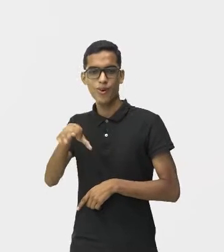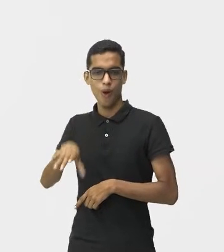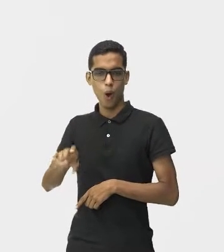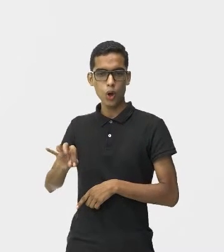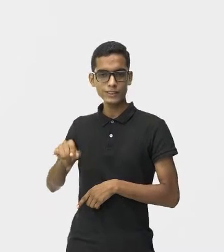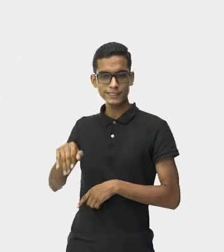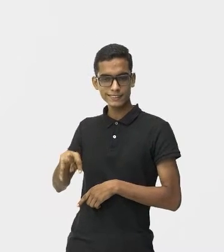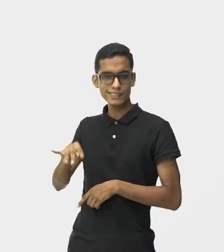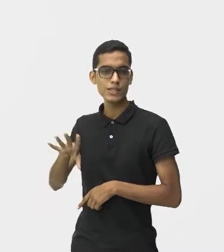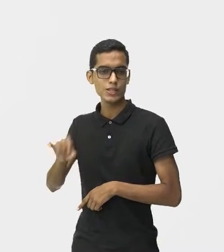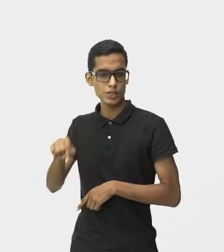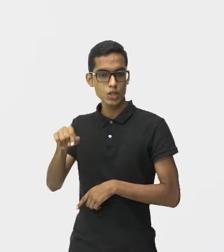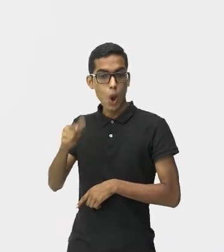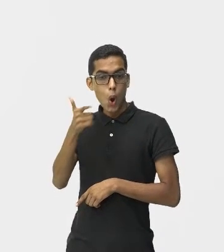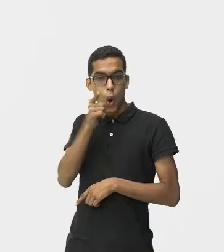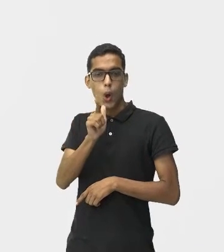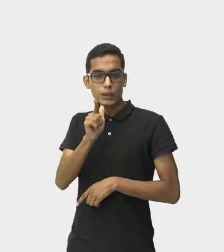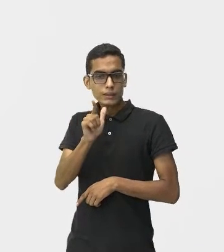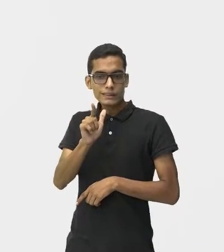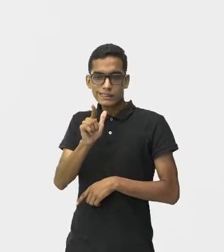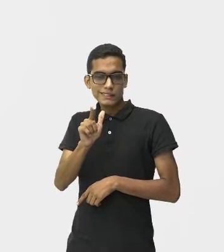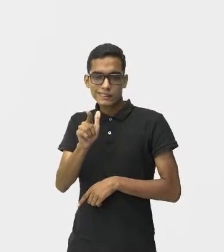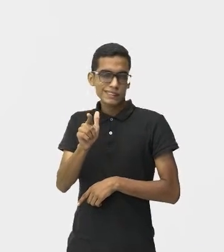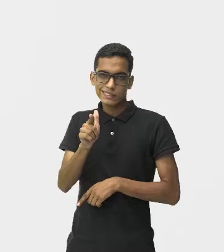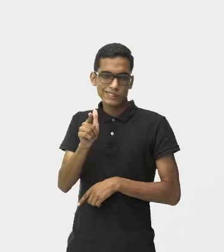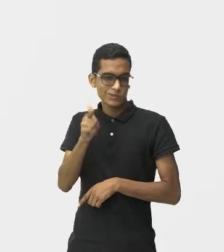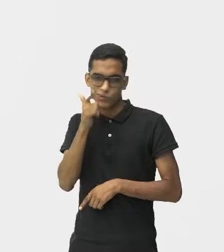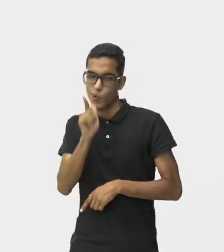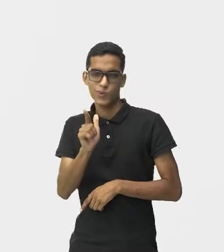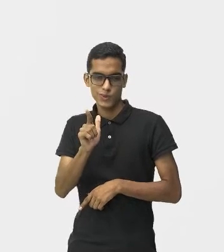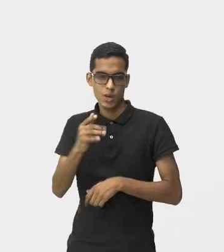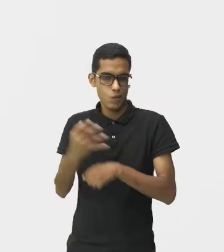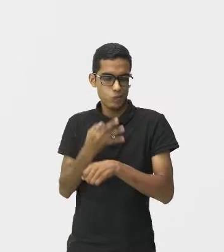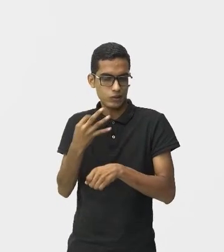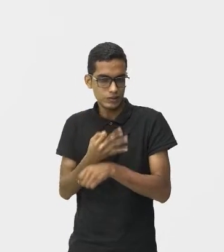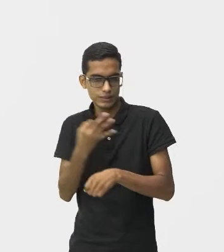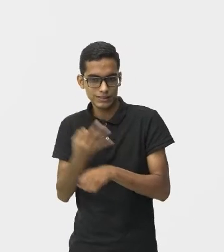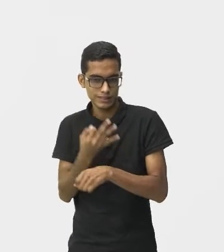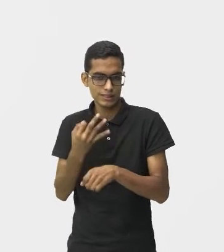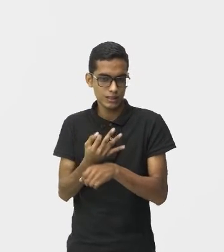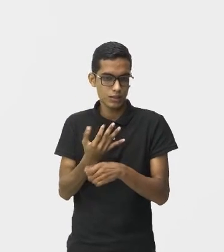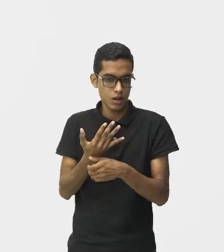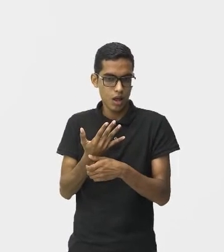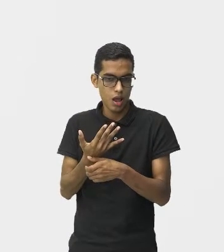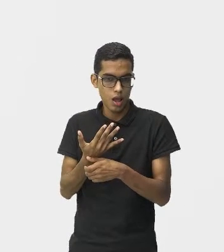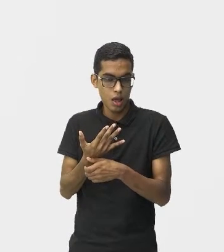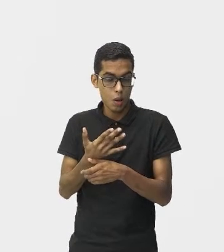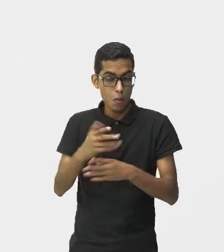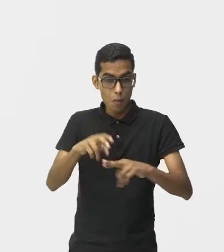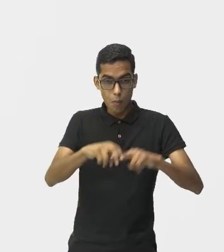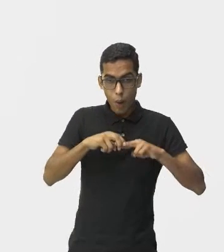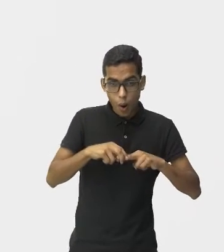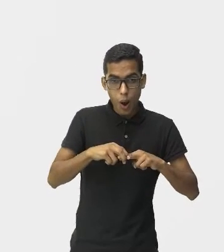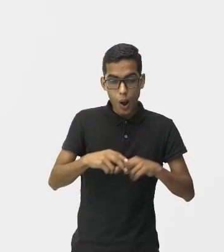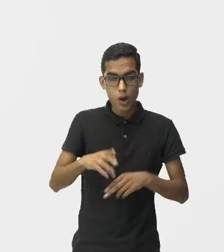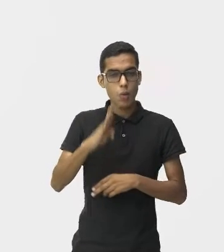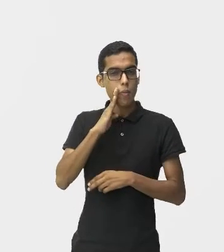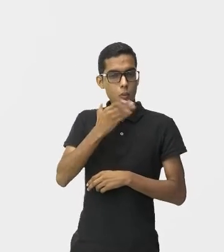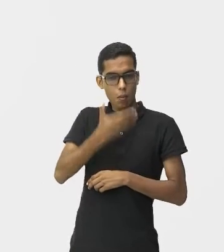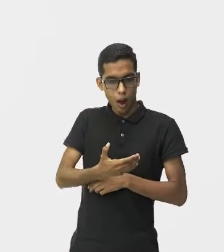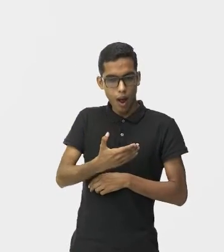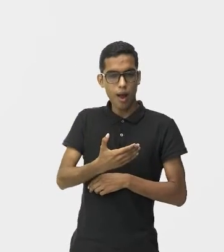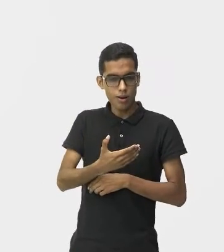rio Reno e o rio Danúbio. Portanto, a gente viu um pouquinho sobre a crise do Império